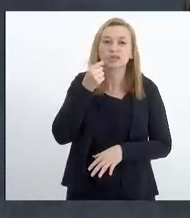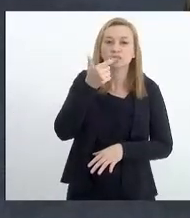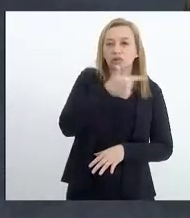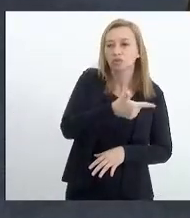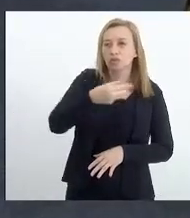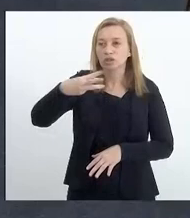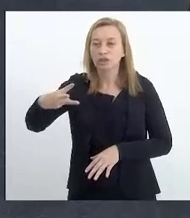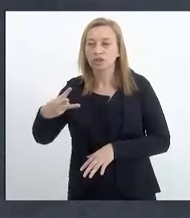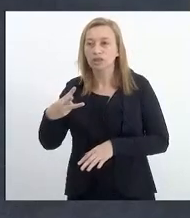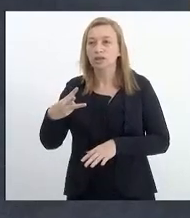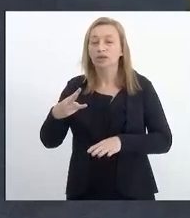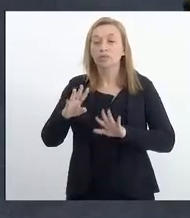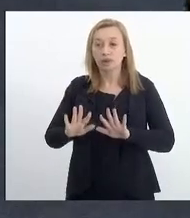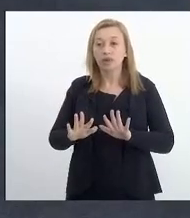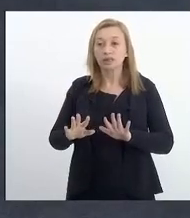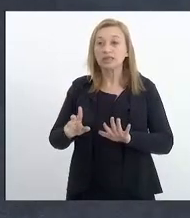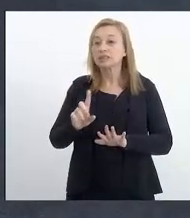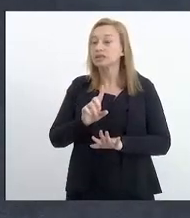2013, sendo que